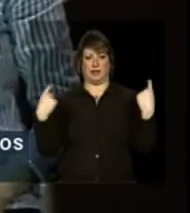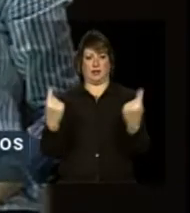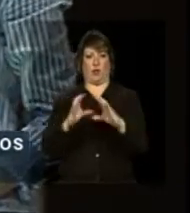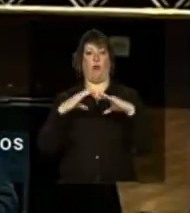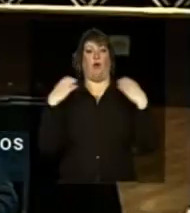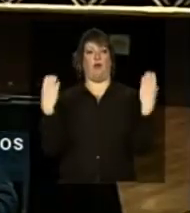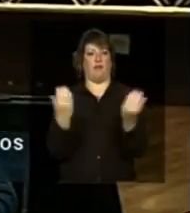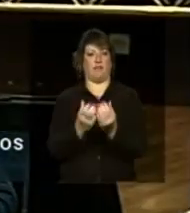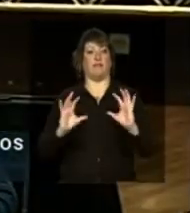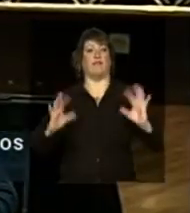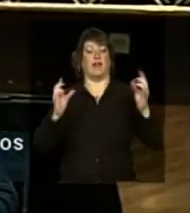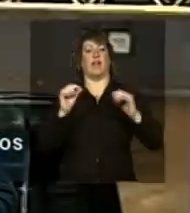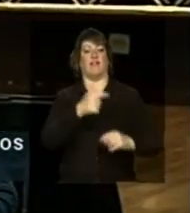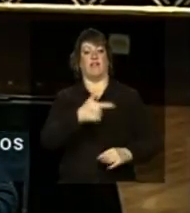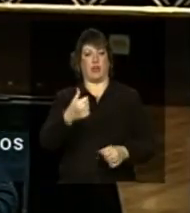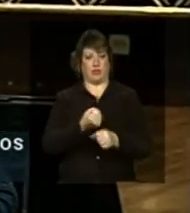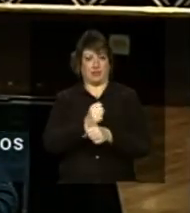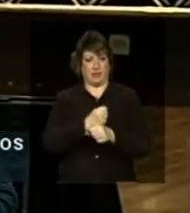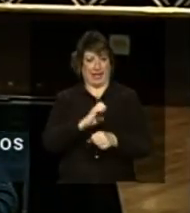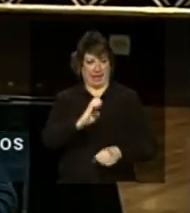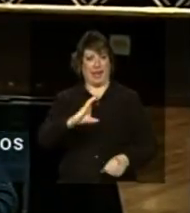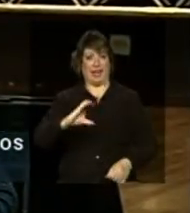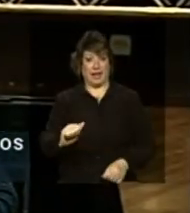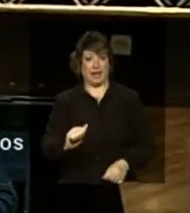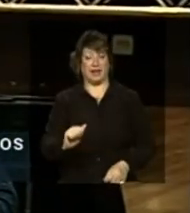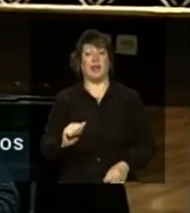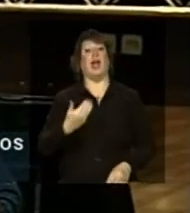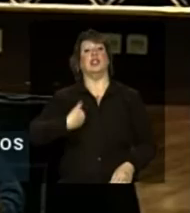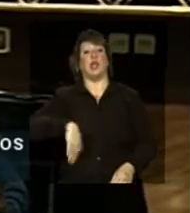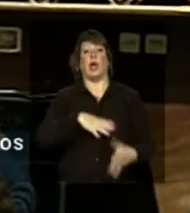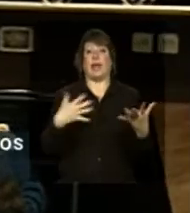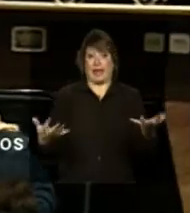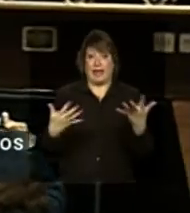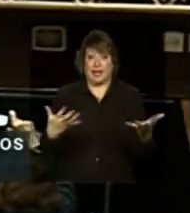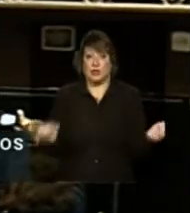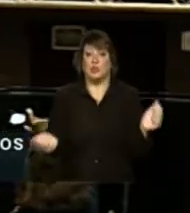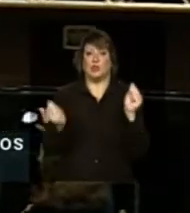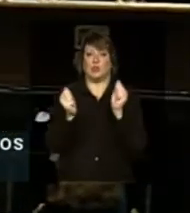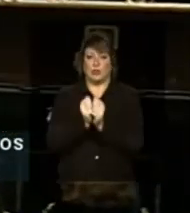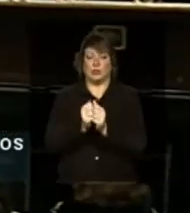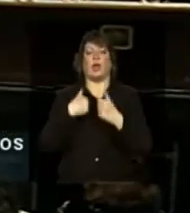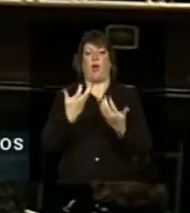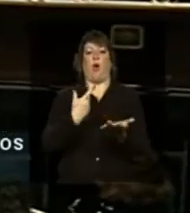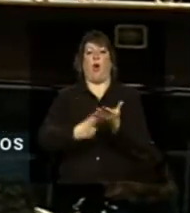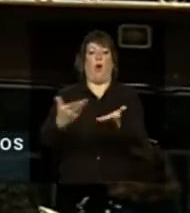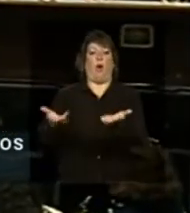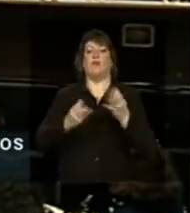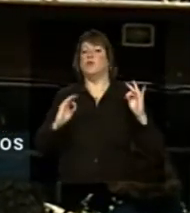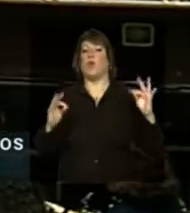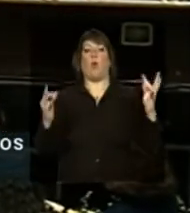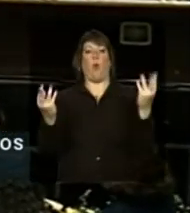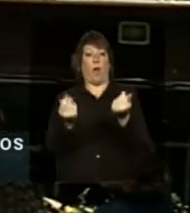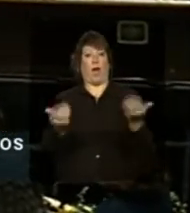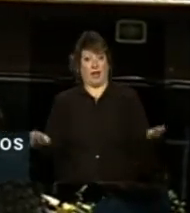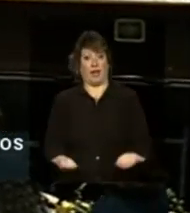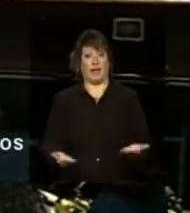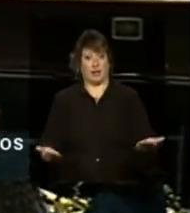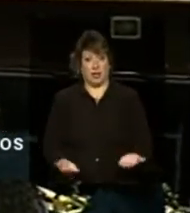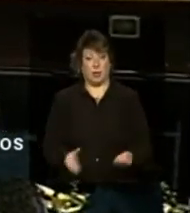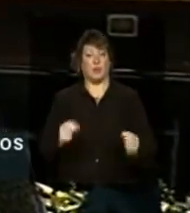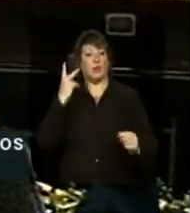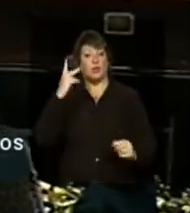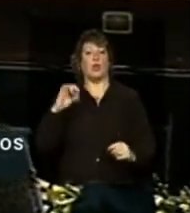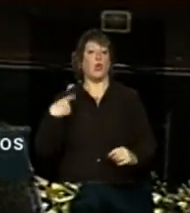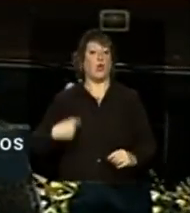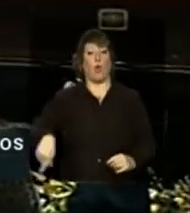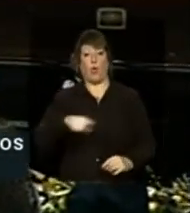de comemoração dos 22 anos do ECA, nós queremos juntos, eu queria convidar a todos, agora, para que